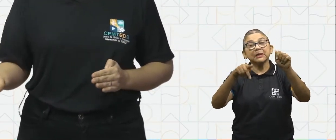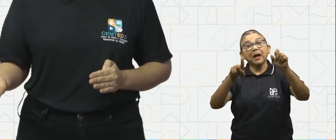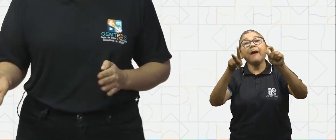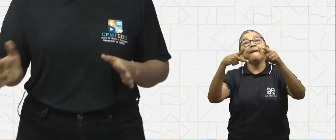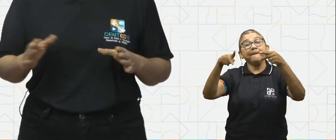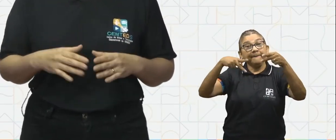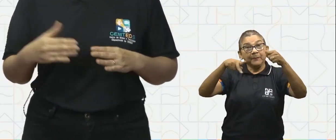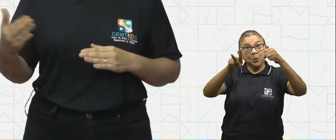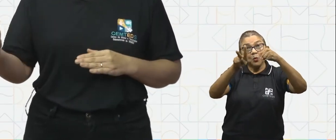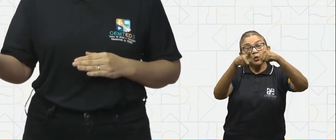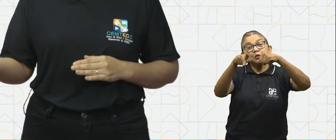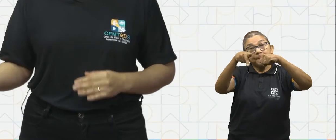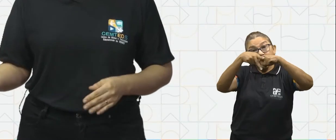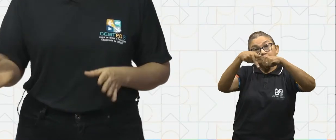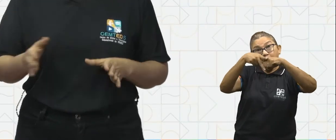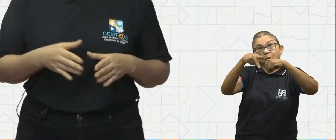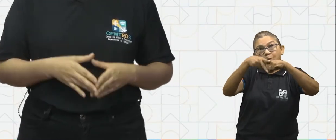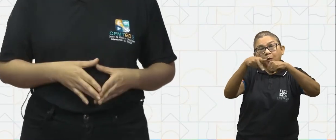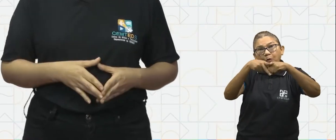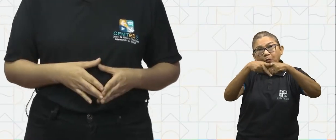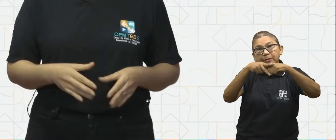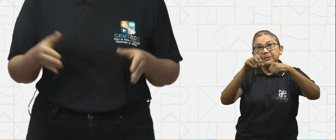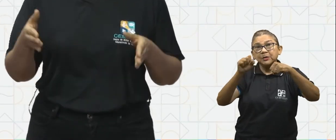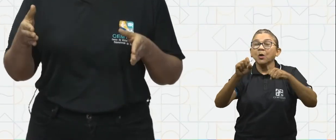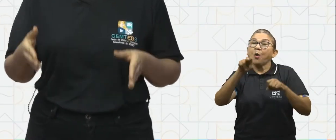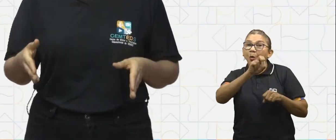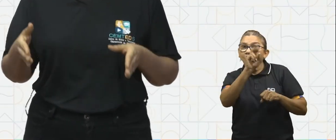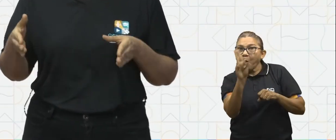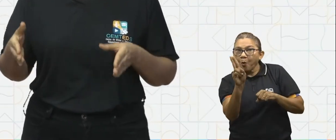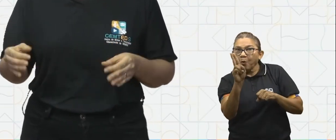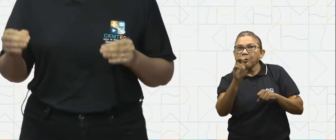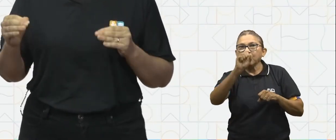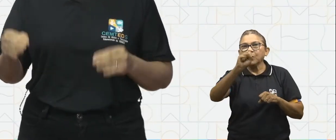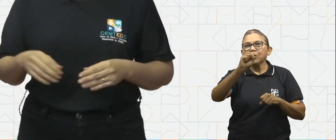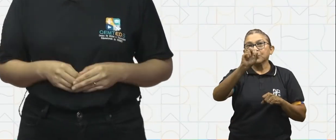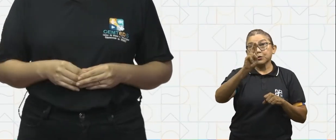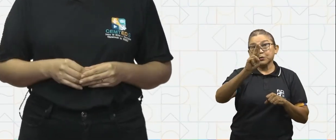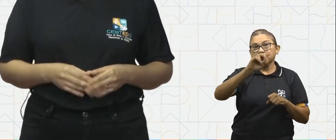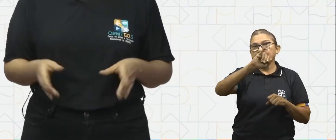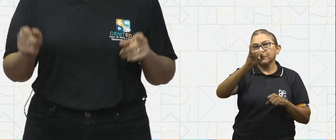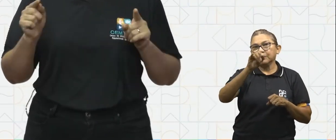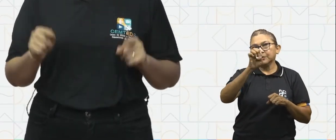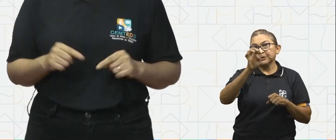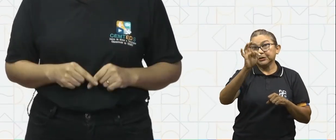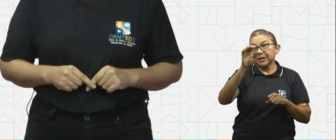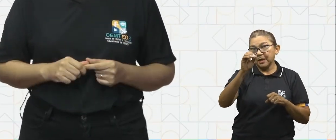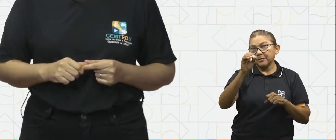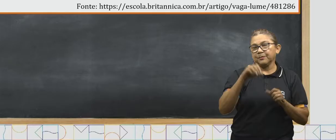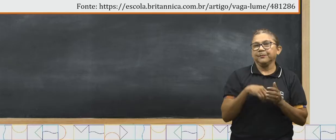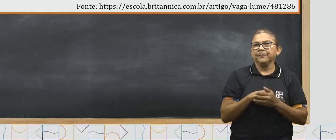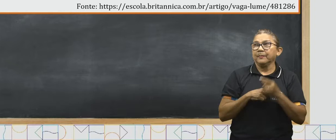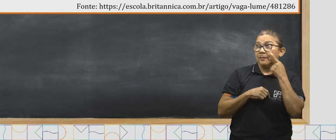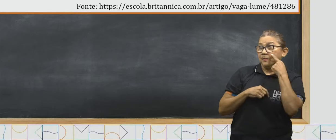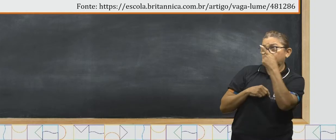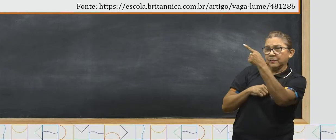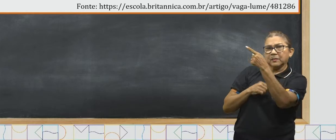ou nomes que são sujeitos das frases devem ser procurados. Voltemos ao